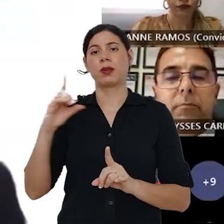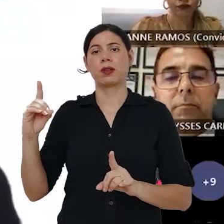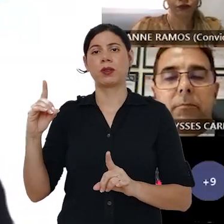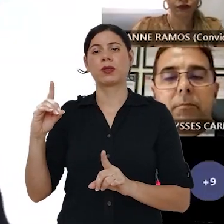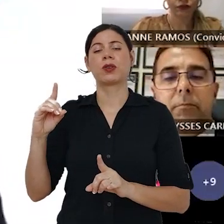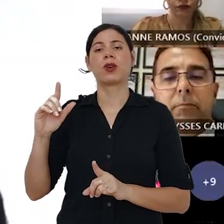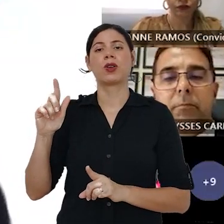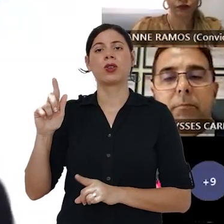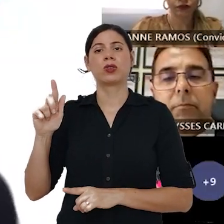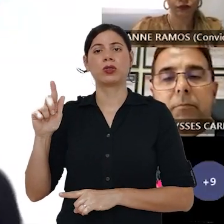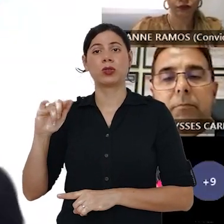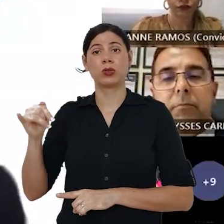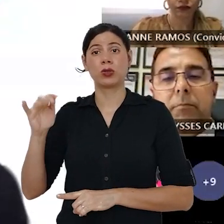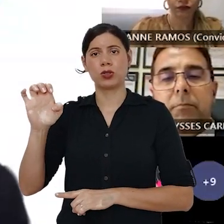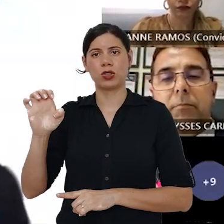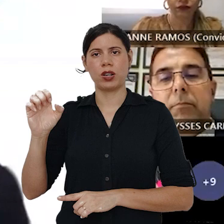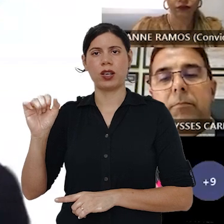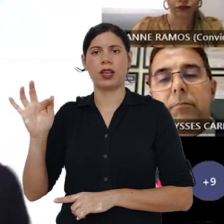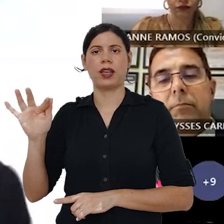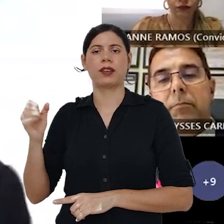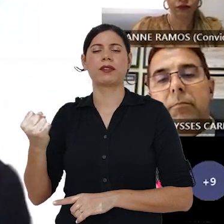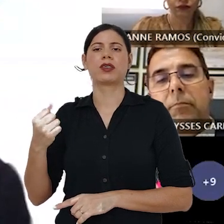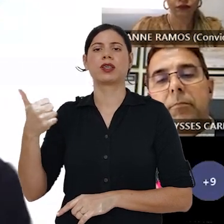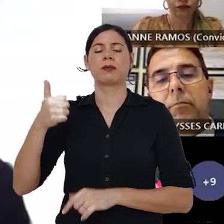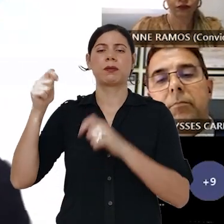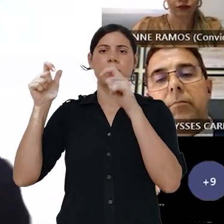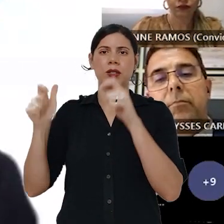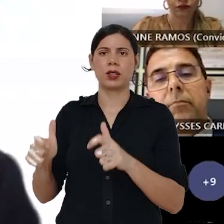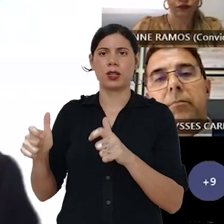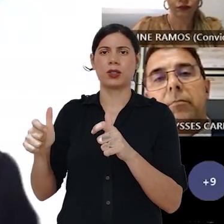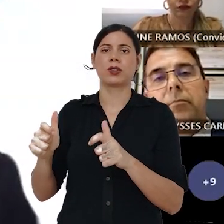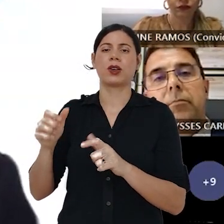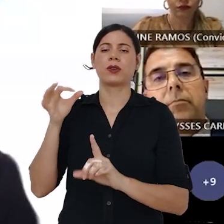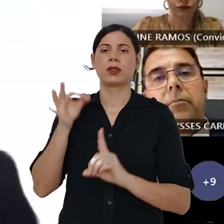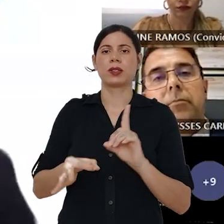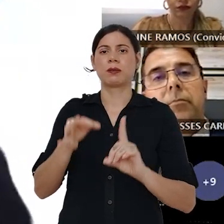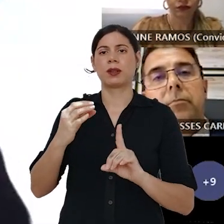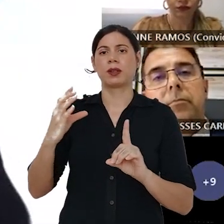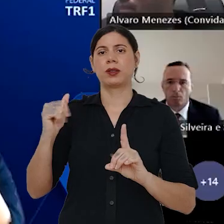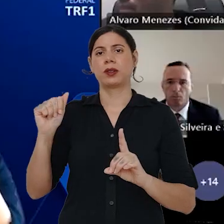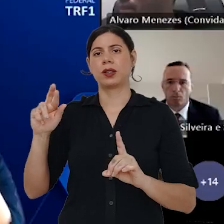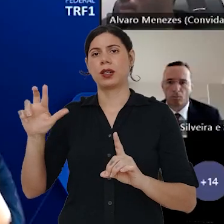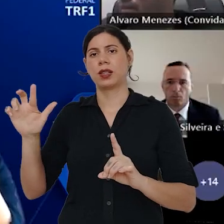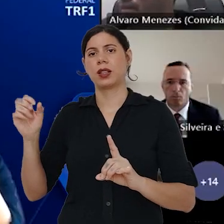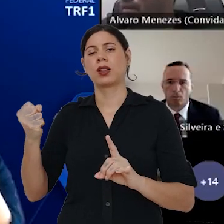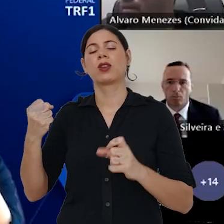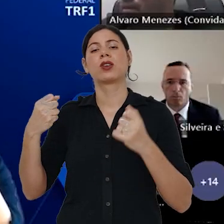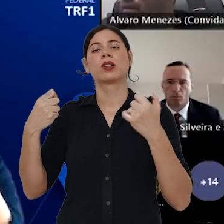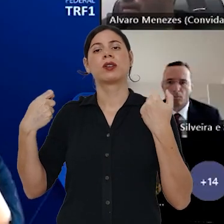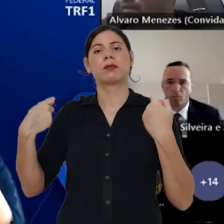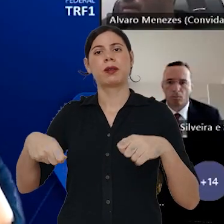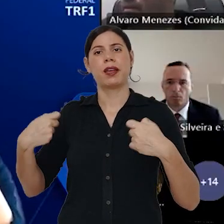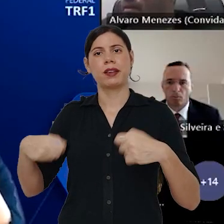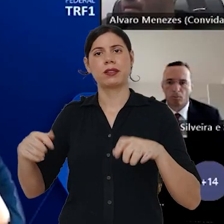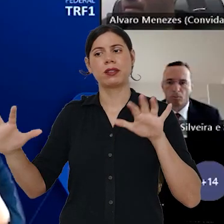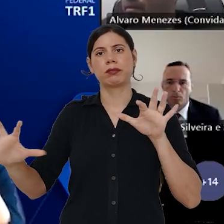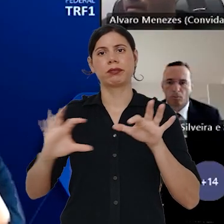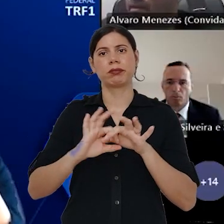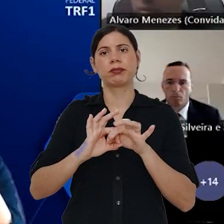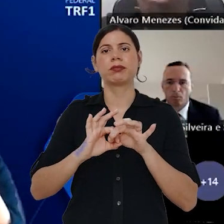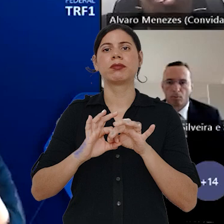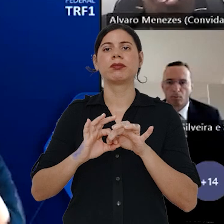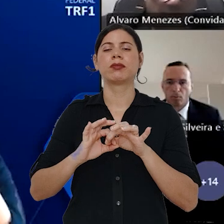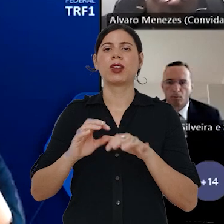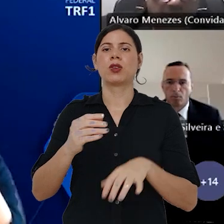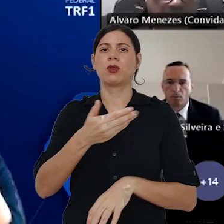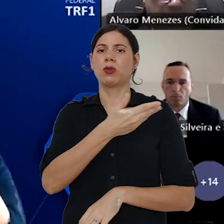para o coordenador dos JEFs da primeira região, desembargador federal Carlos Augusto Pires Brandão, é fundamental uma interlocução com